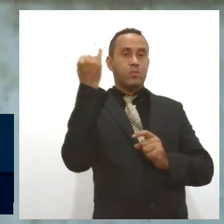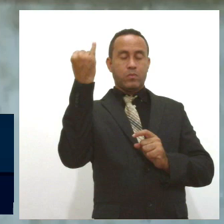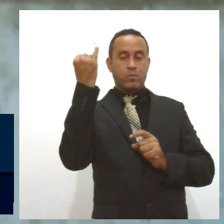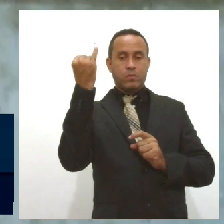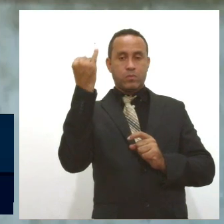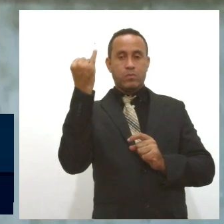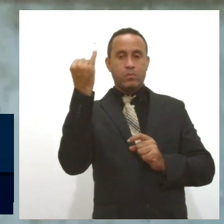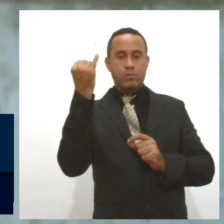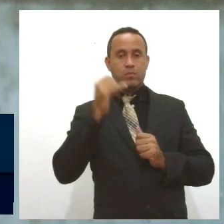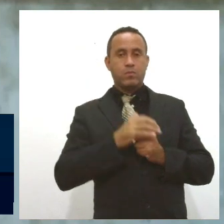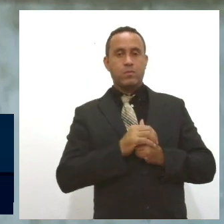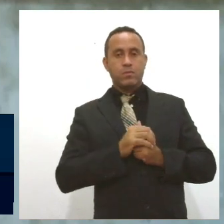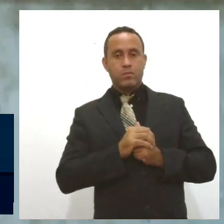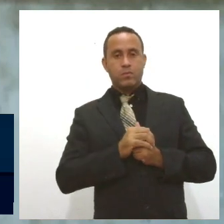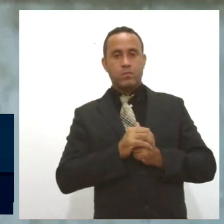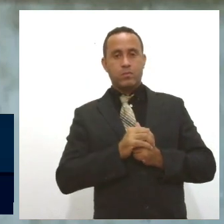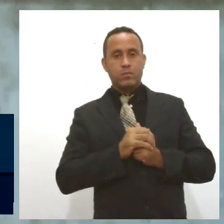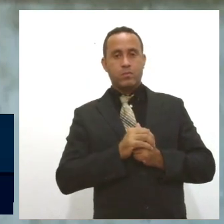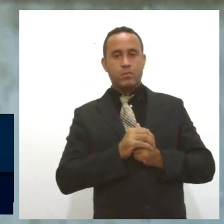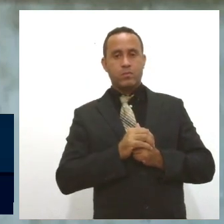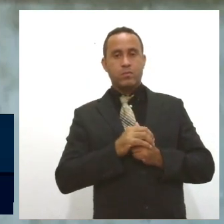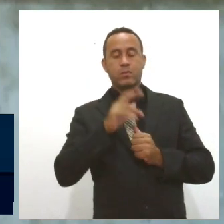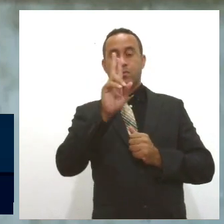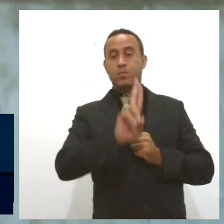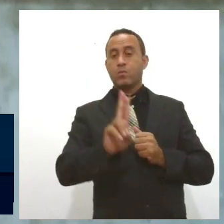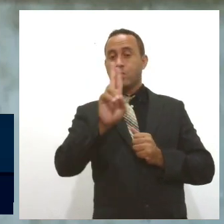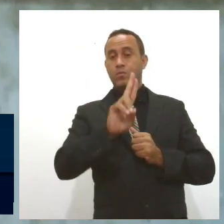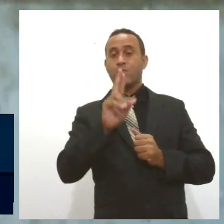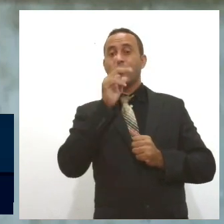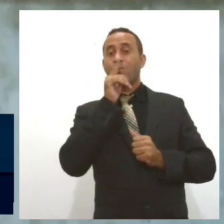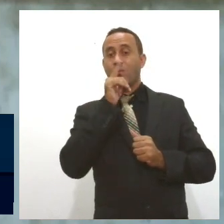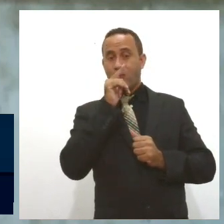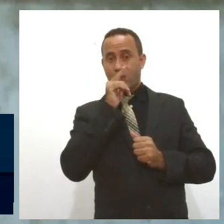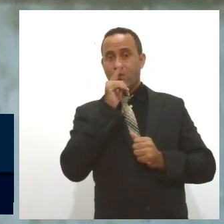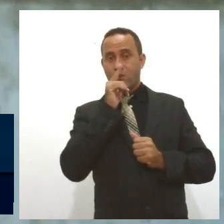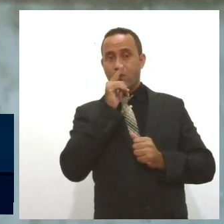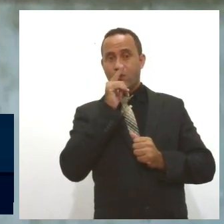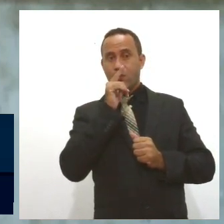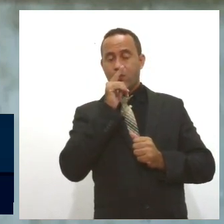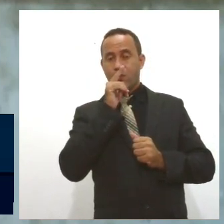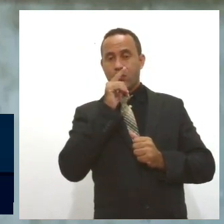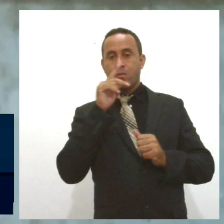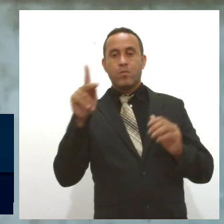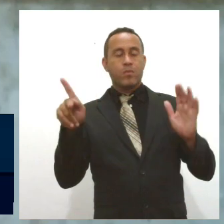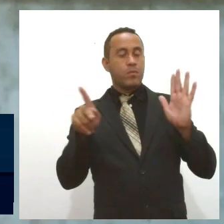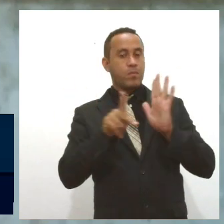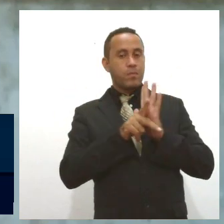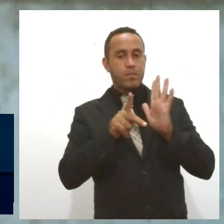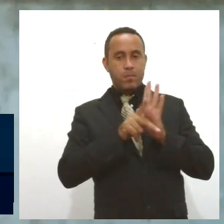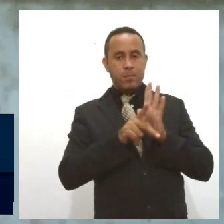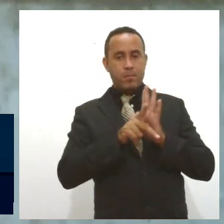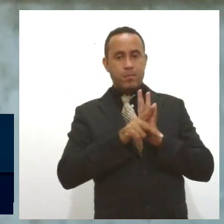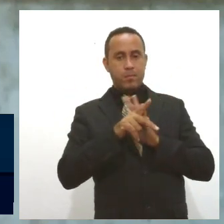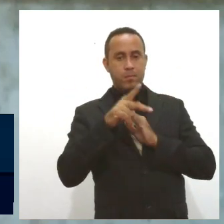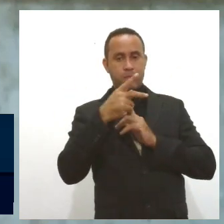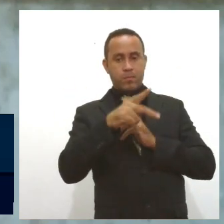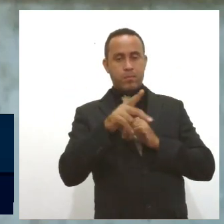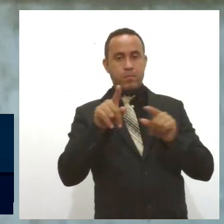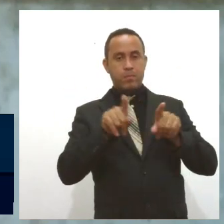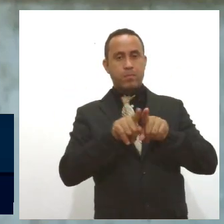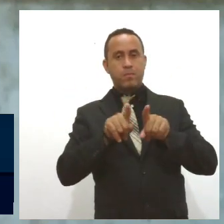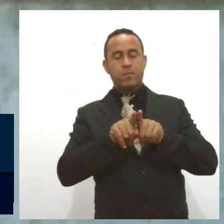no tocante a utilização dessa água para não só para a produção de forragem, mas também